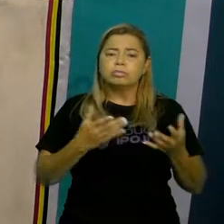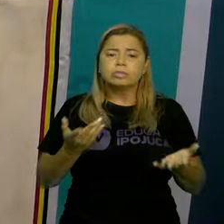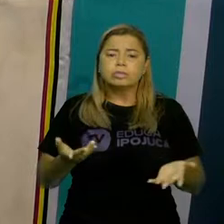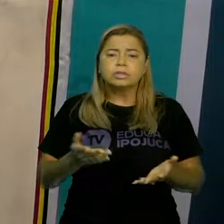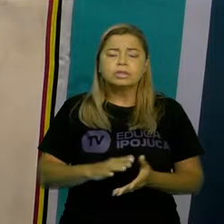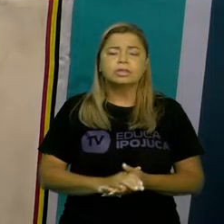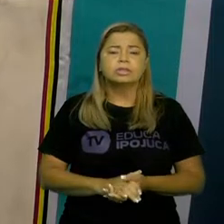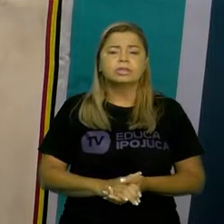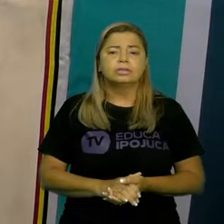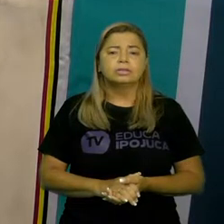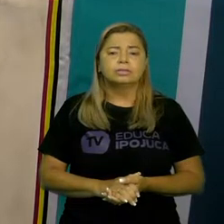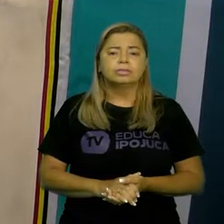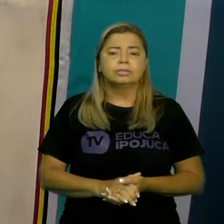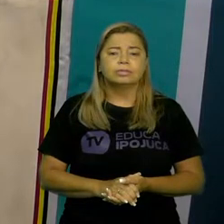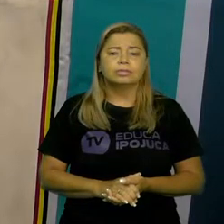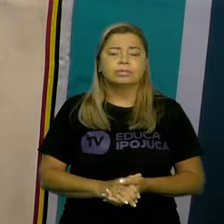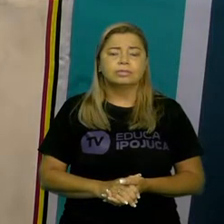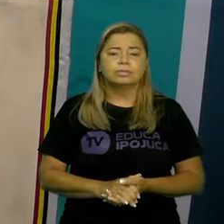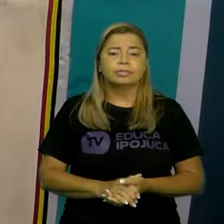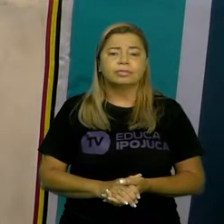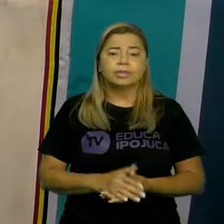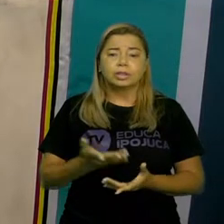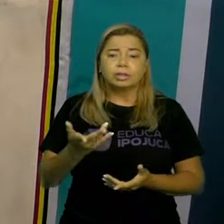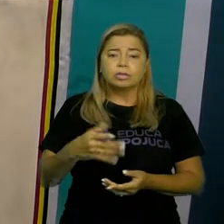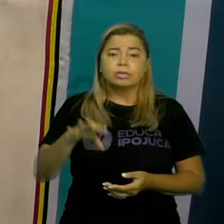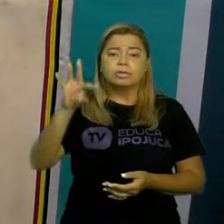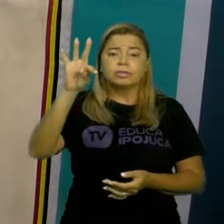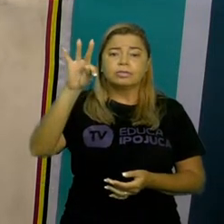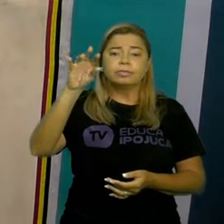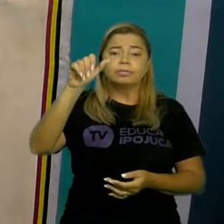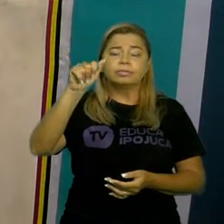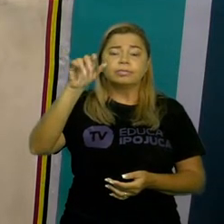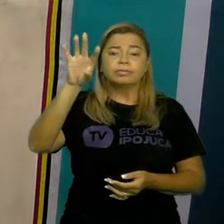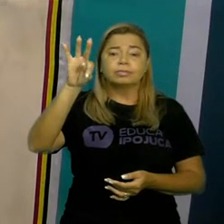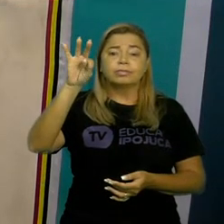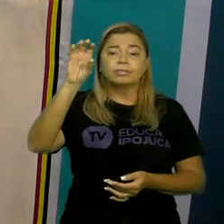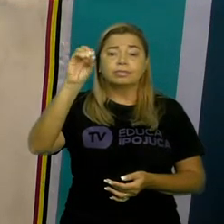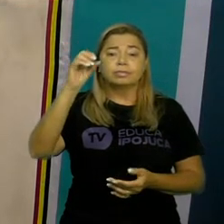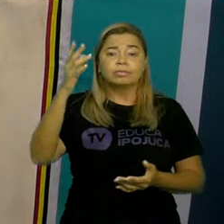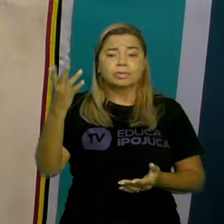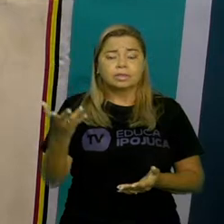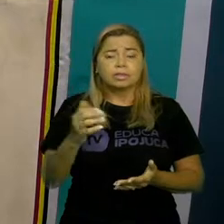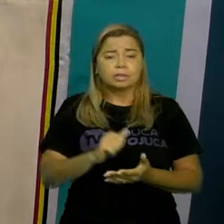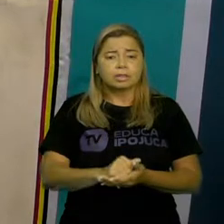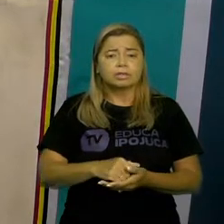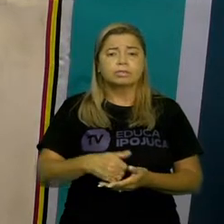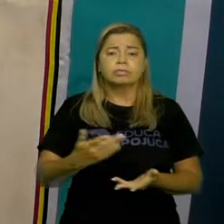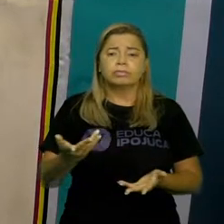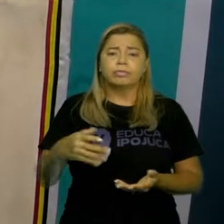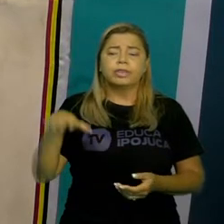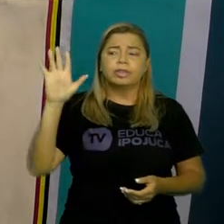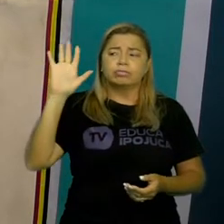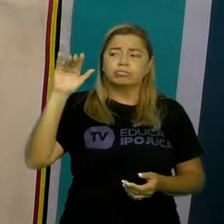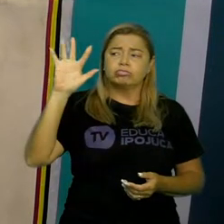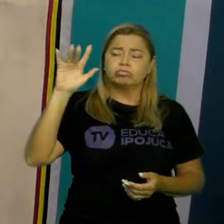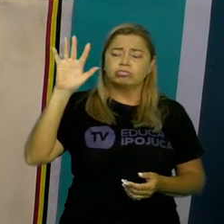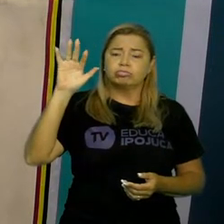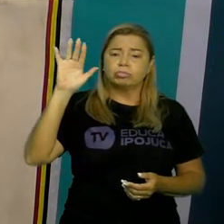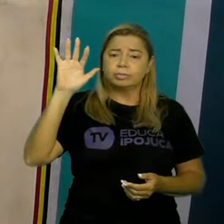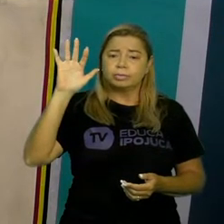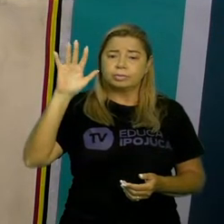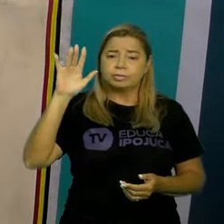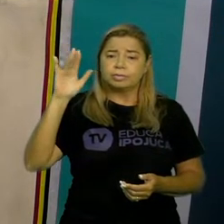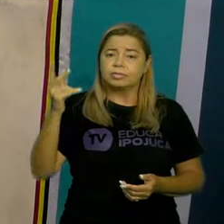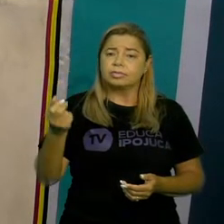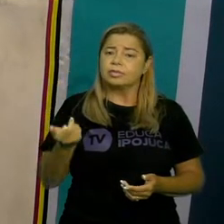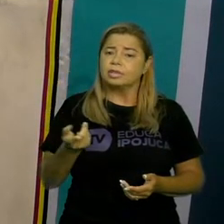toda: o tato, né? O tato é um sentido representado